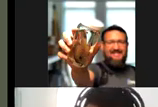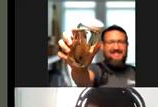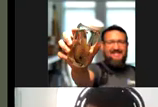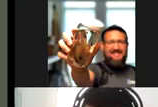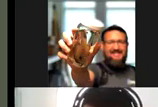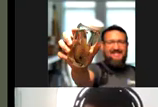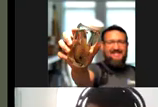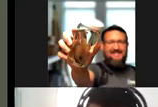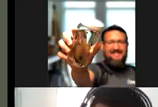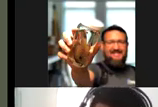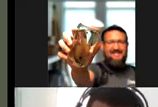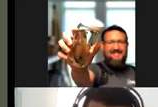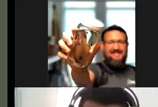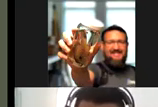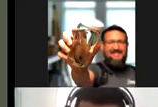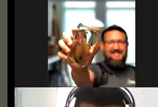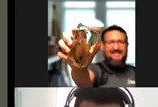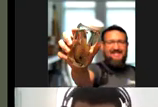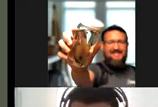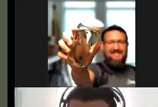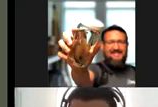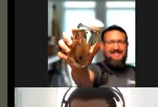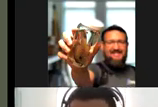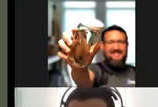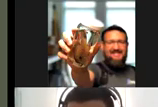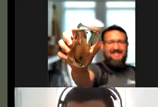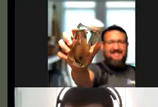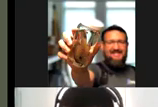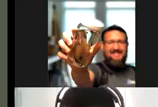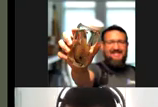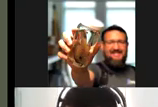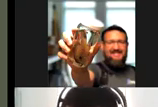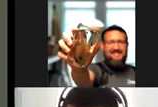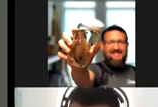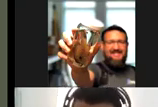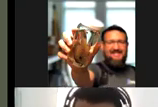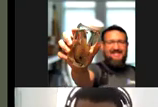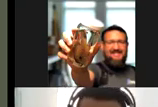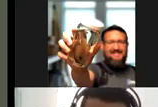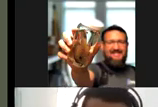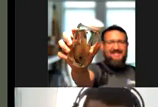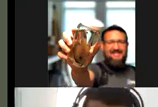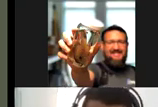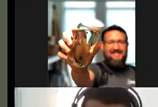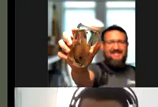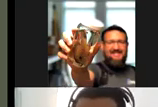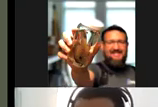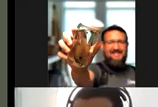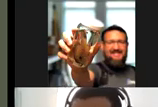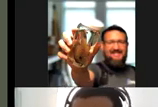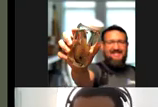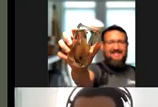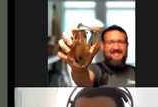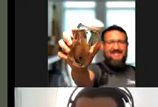imaginar, para calcular, por exemplo, eu demoro 10 minutos para chegar na UFG aqui de casa. Para isso, eu estou assumindo que não vai ter